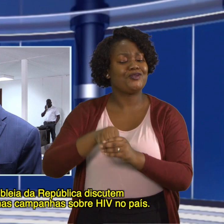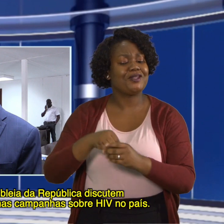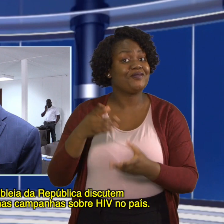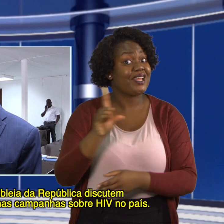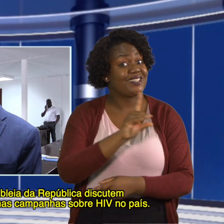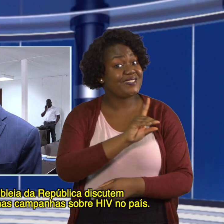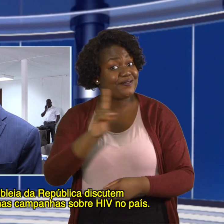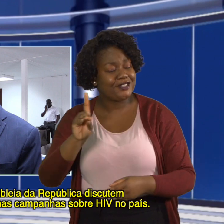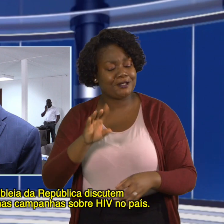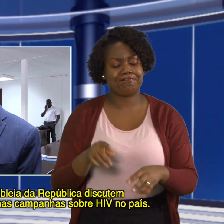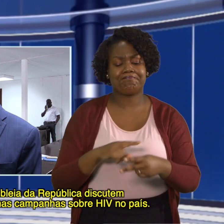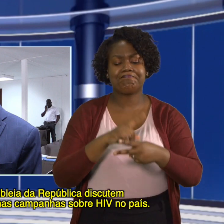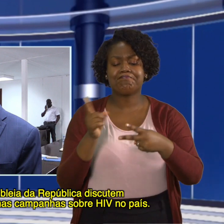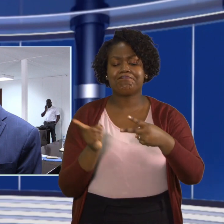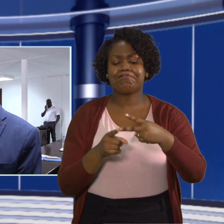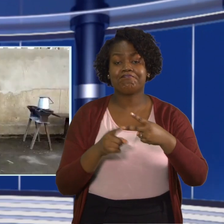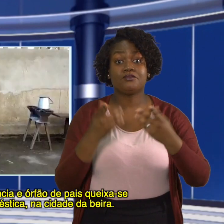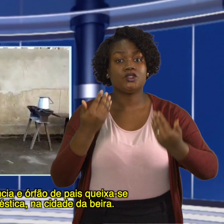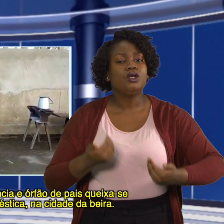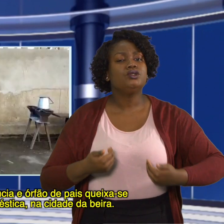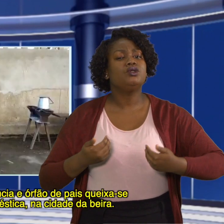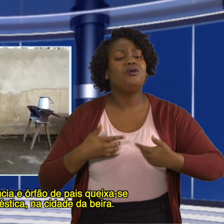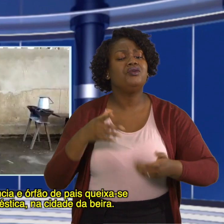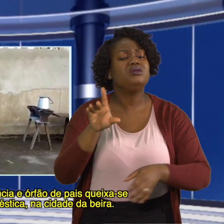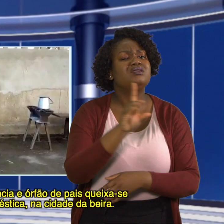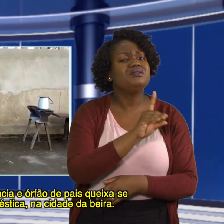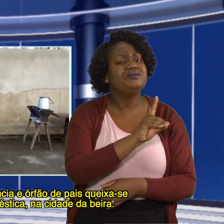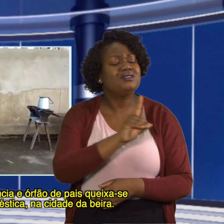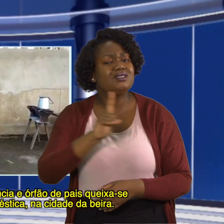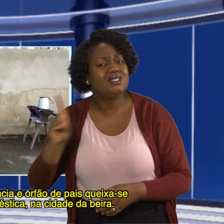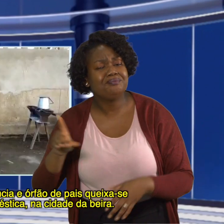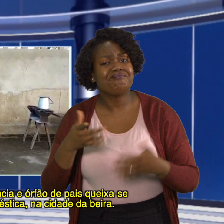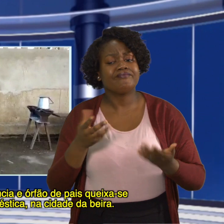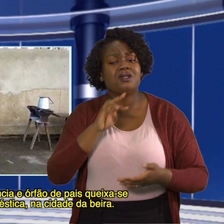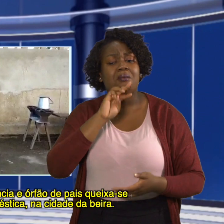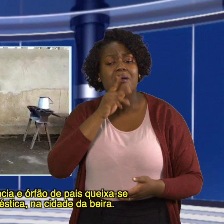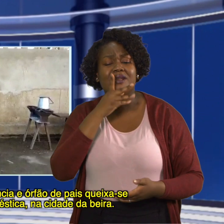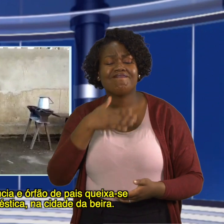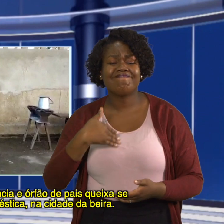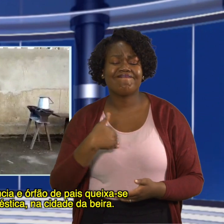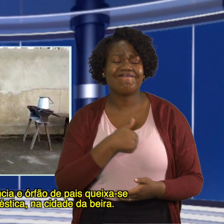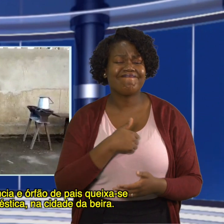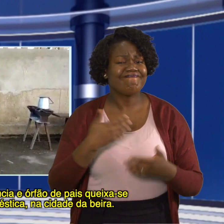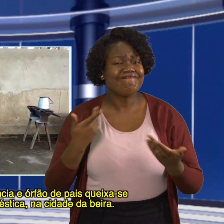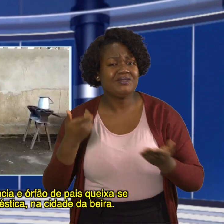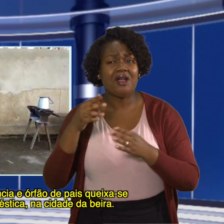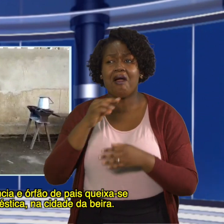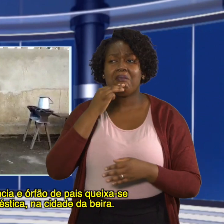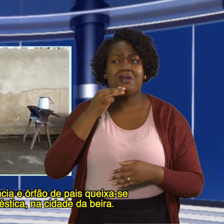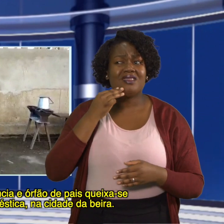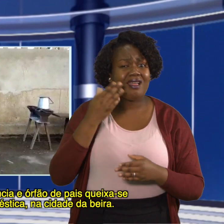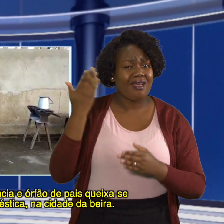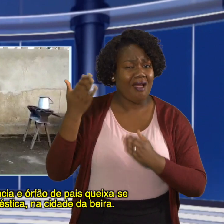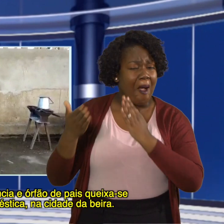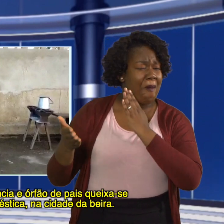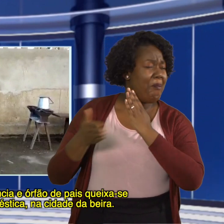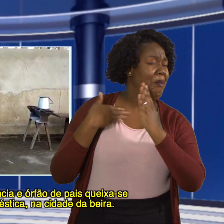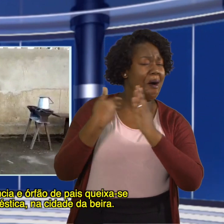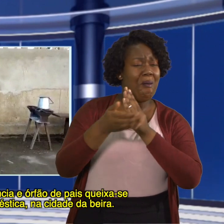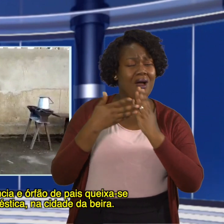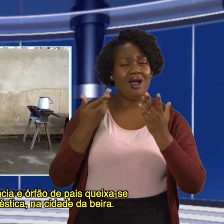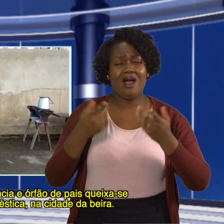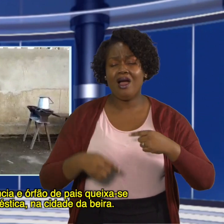no país jovem com deficiência e órfão do pai queixa-se do violência